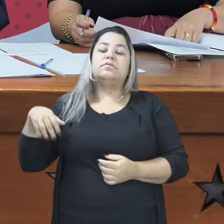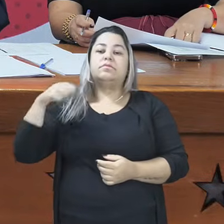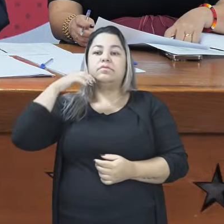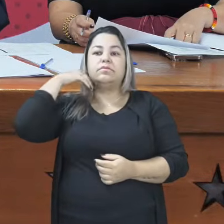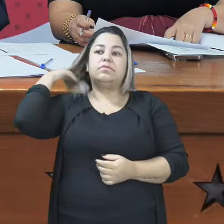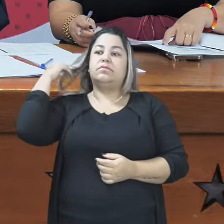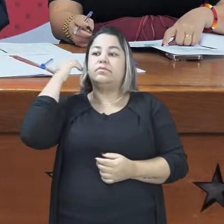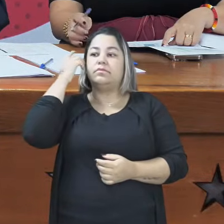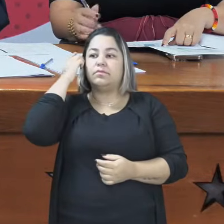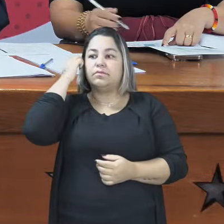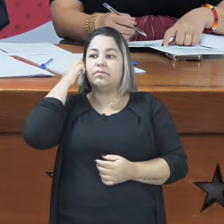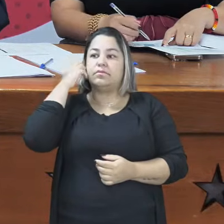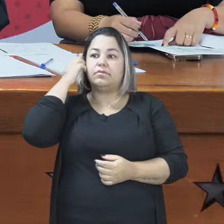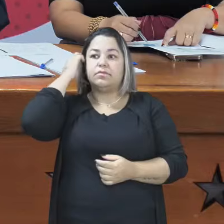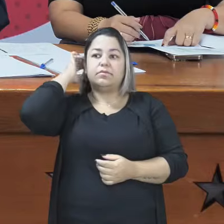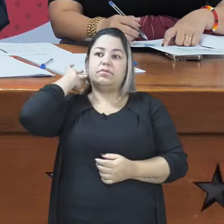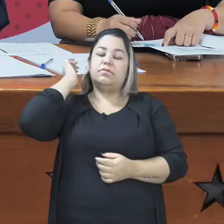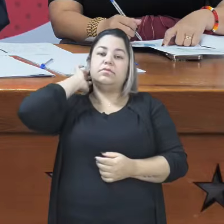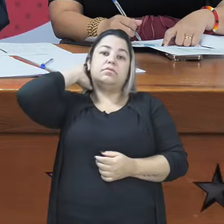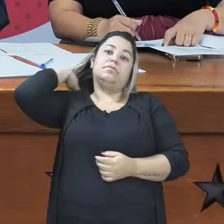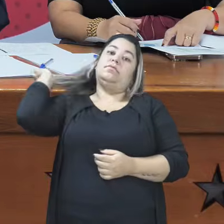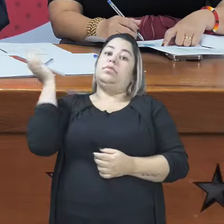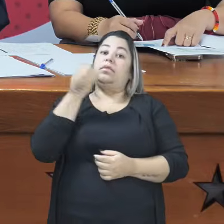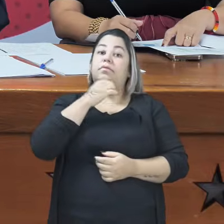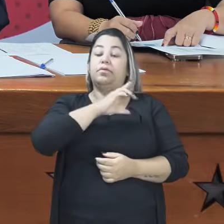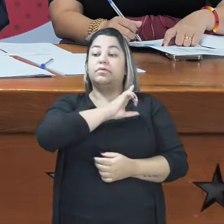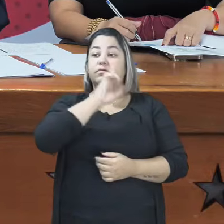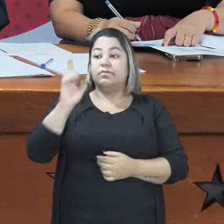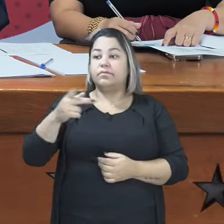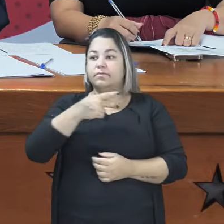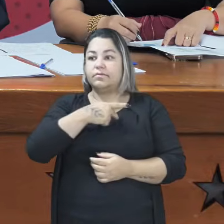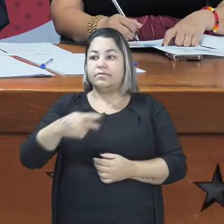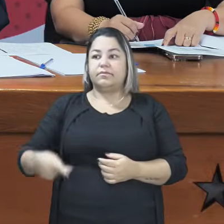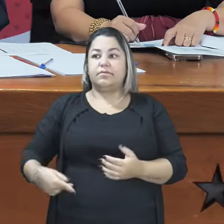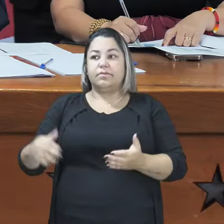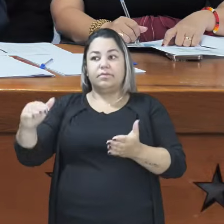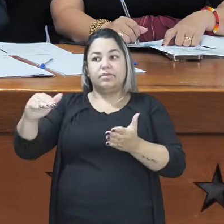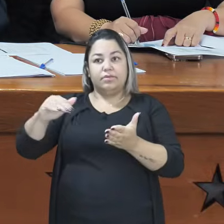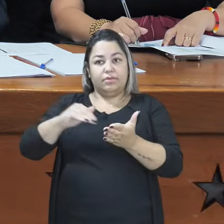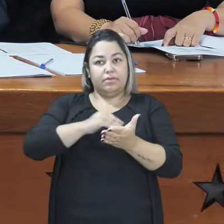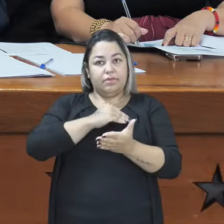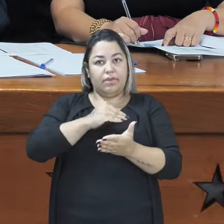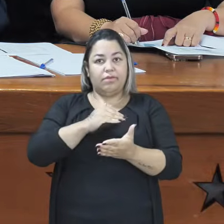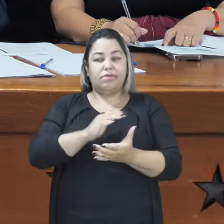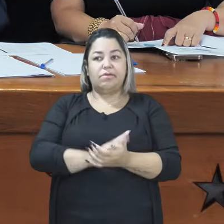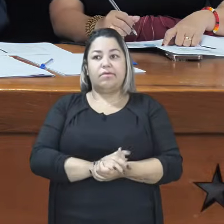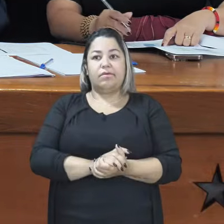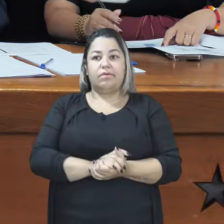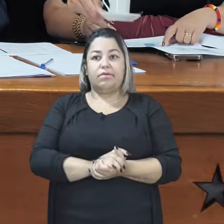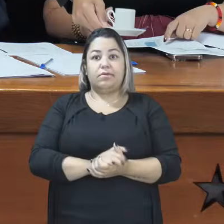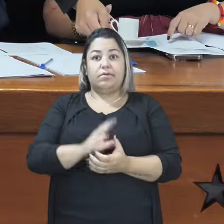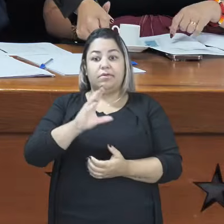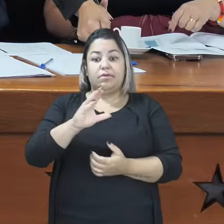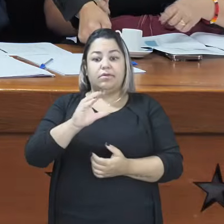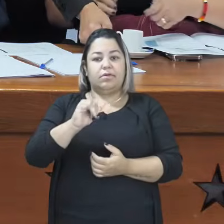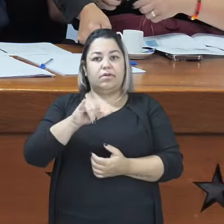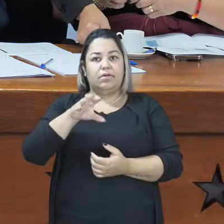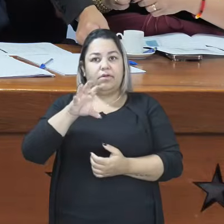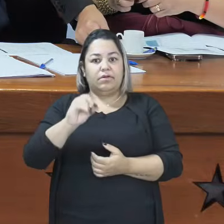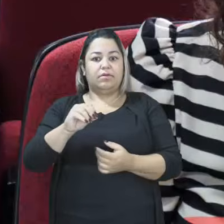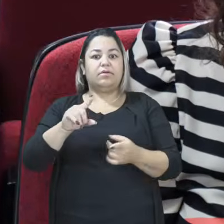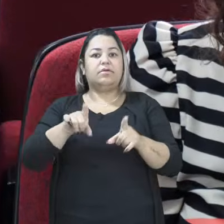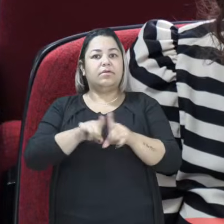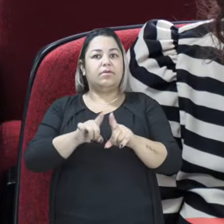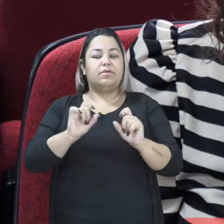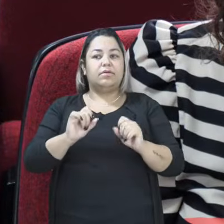Opa, bom dia, presidente, secretários. Caio, da Folha de São Paulo.